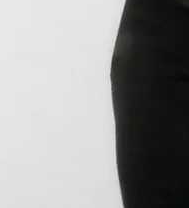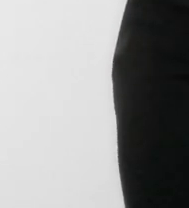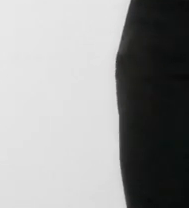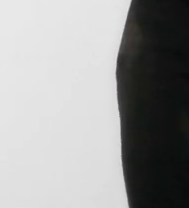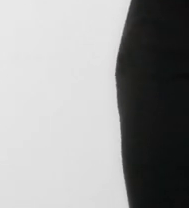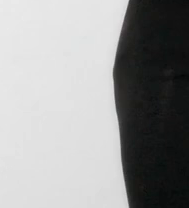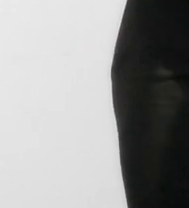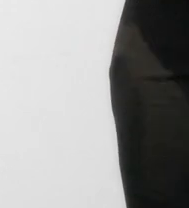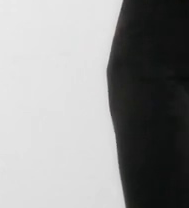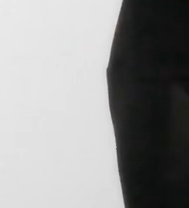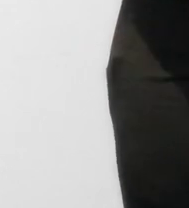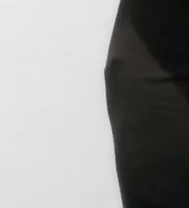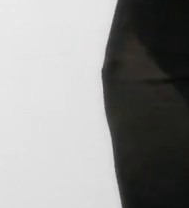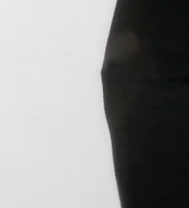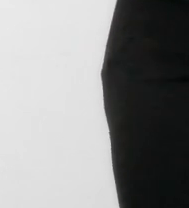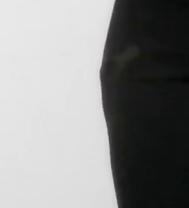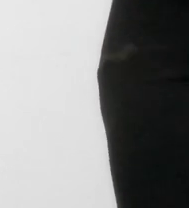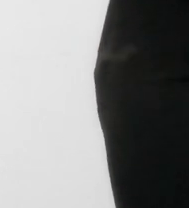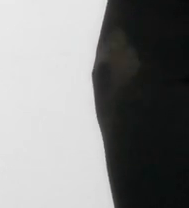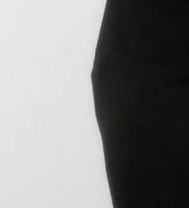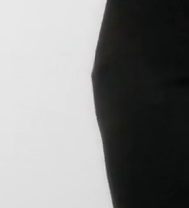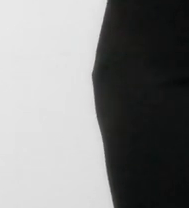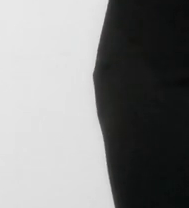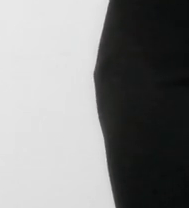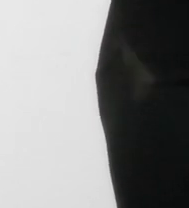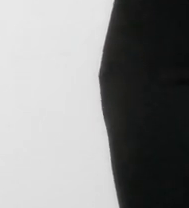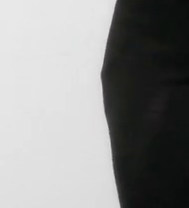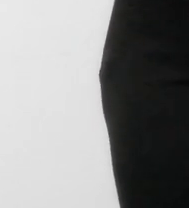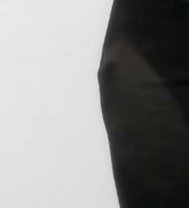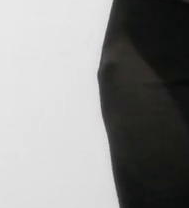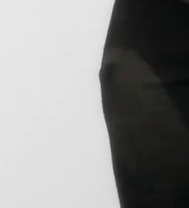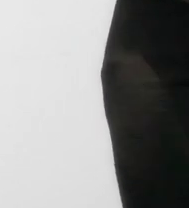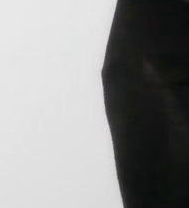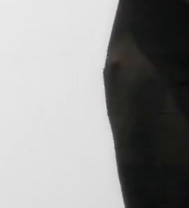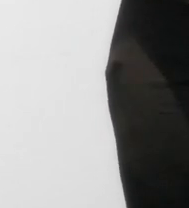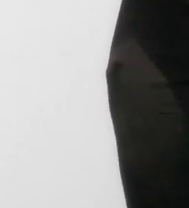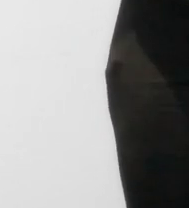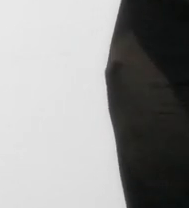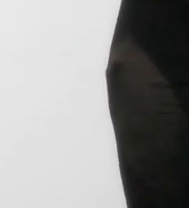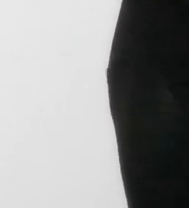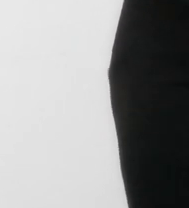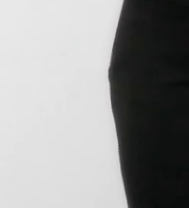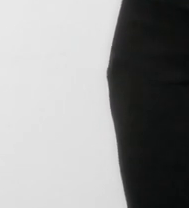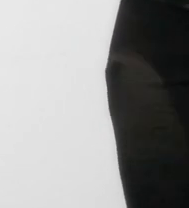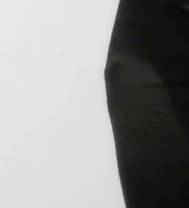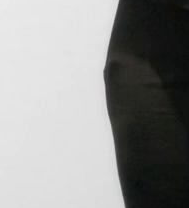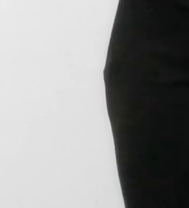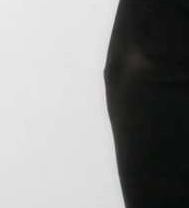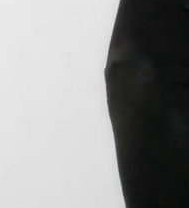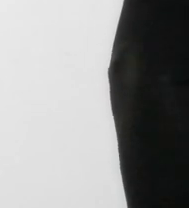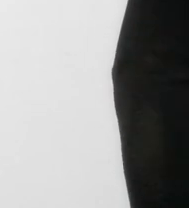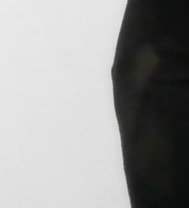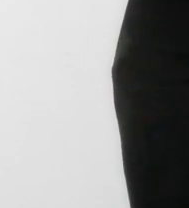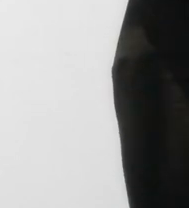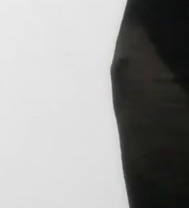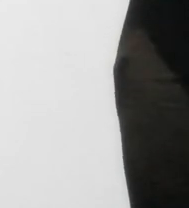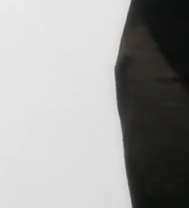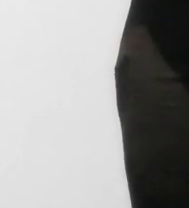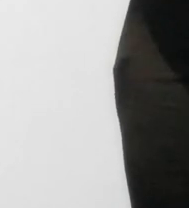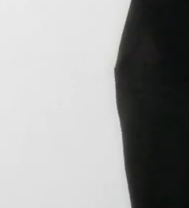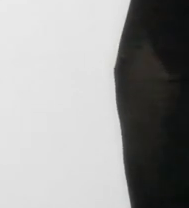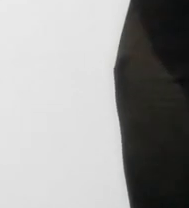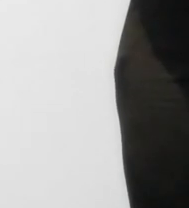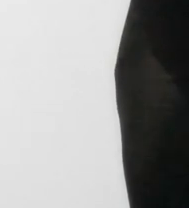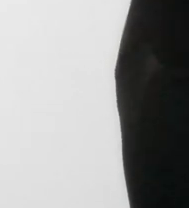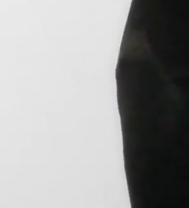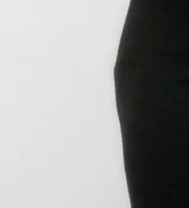pel um tratamento pros nossos filhos Isso é um absurdo isso é um absurdo eu hoje graças a Deus